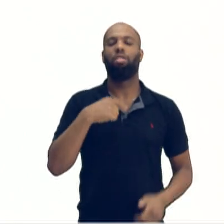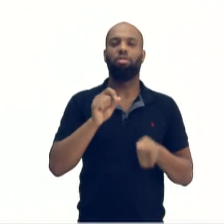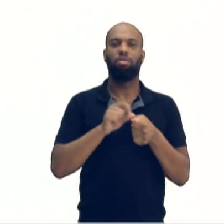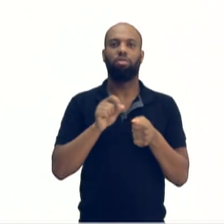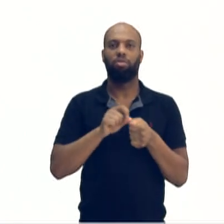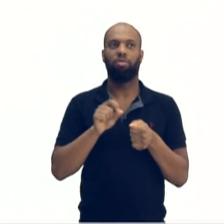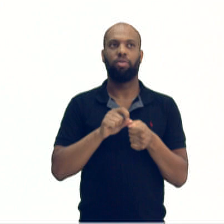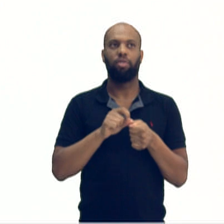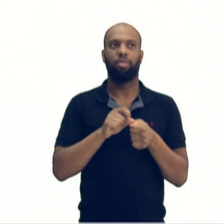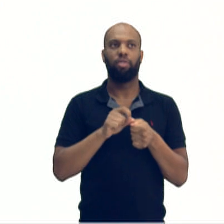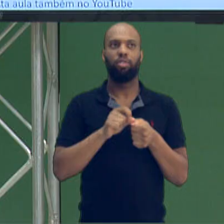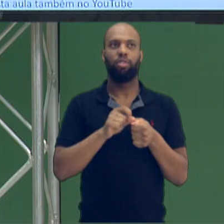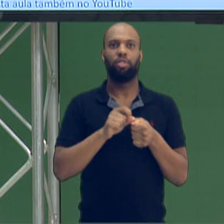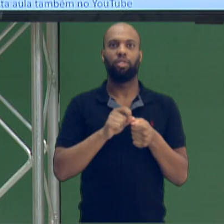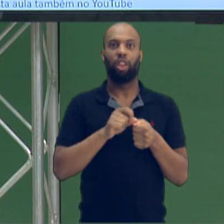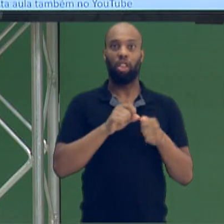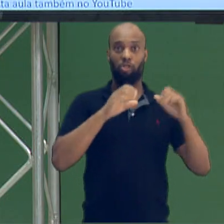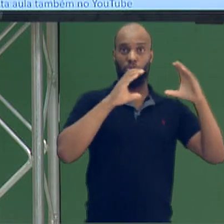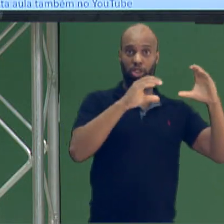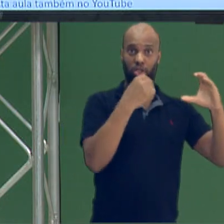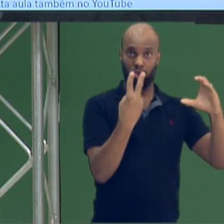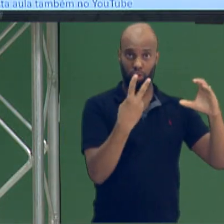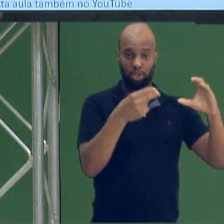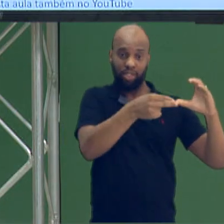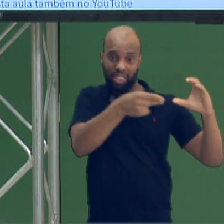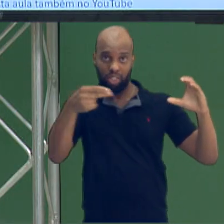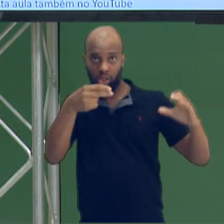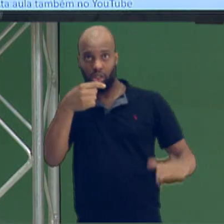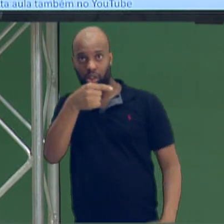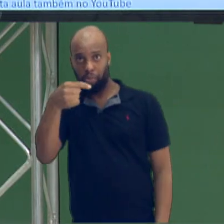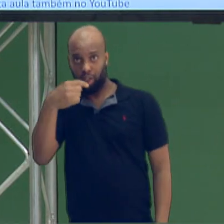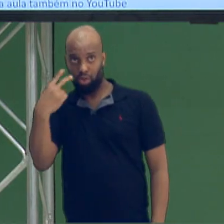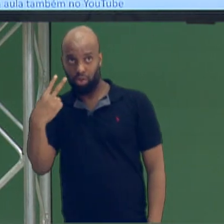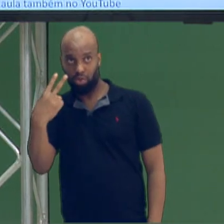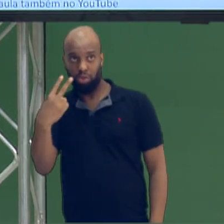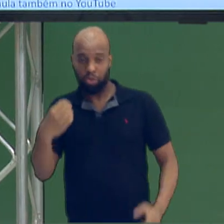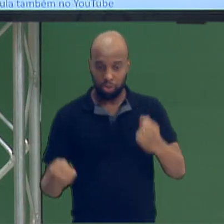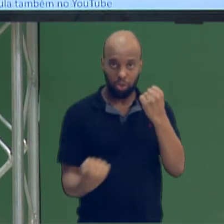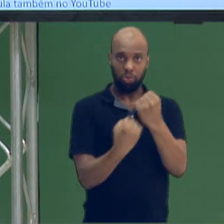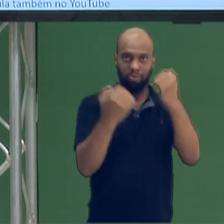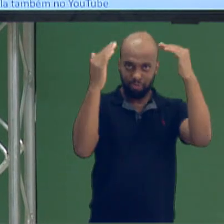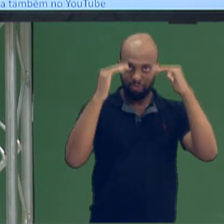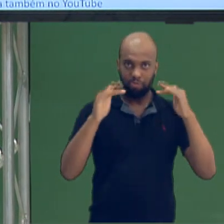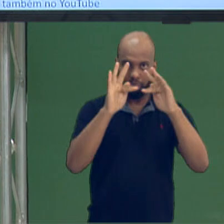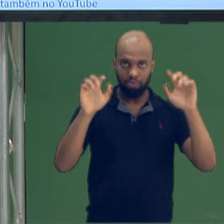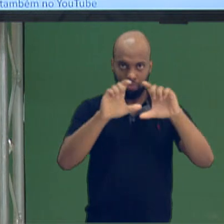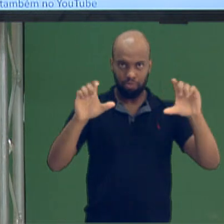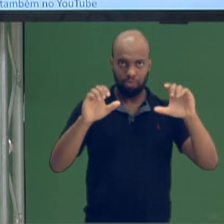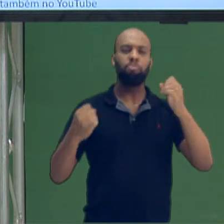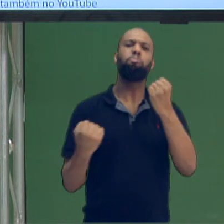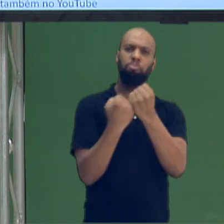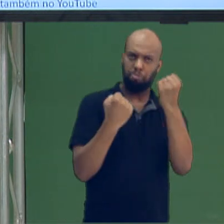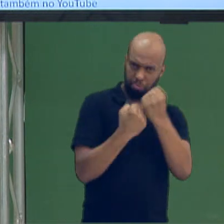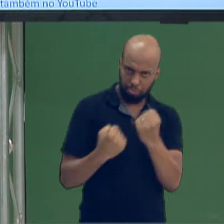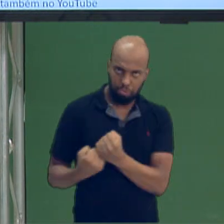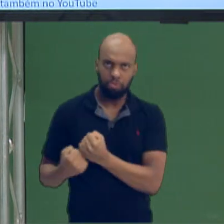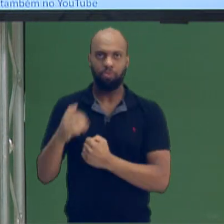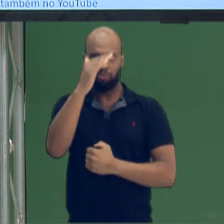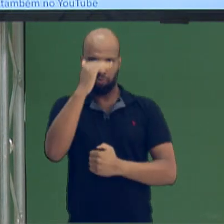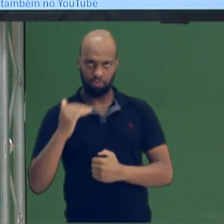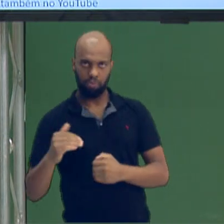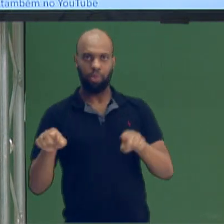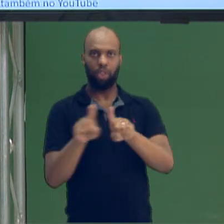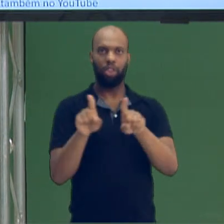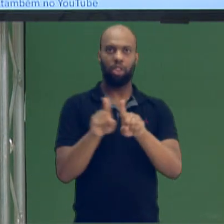que o valor da função 2 era menos 2. Substituí na fórmula e vou substituindo na sequência. O valor